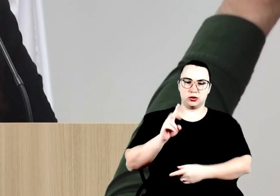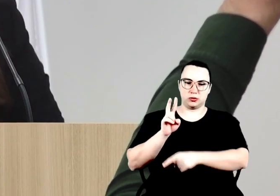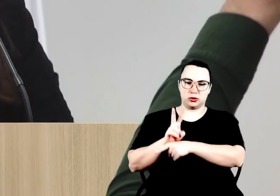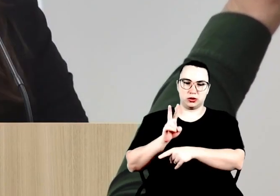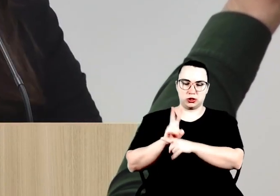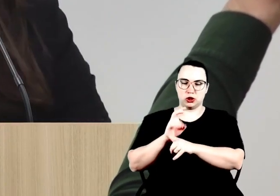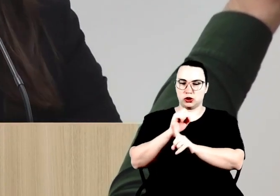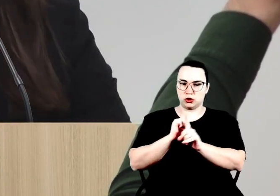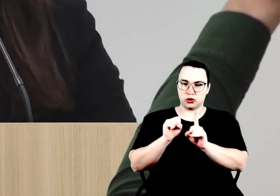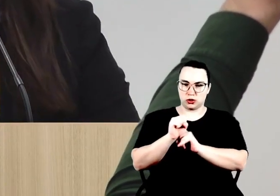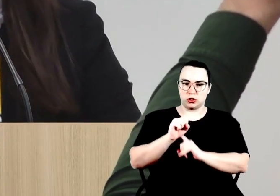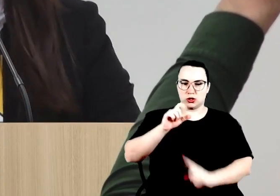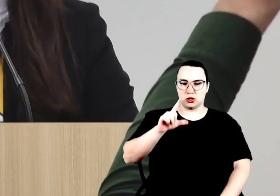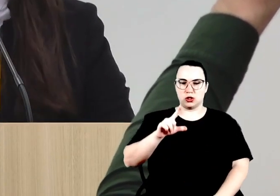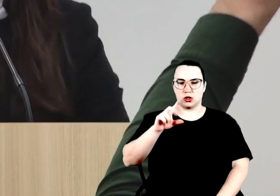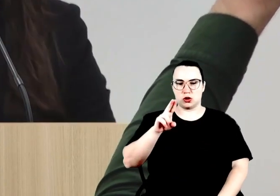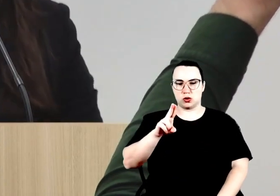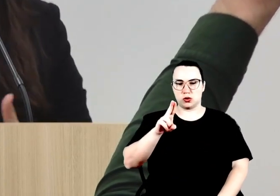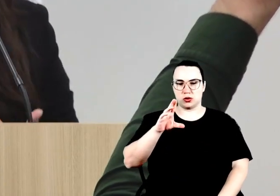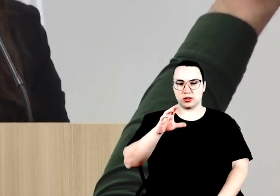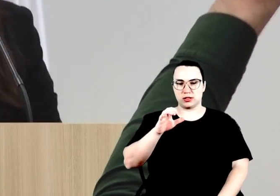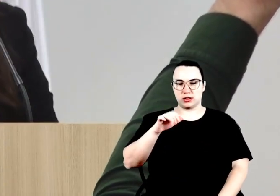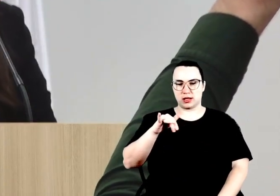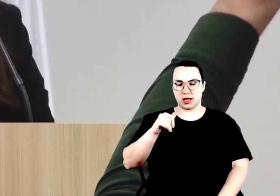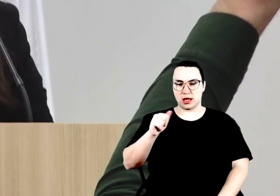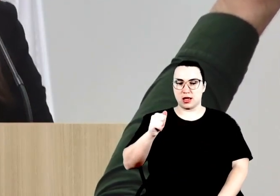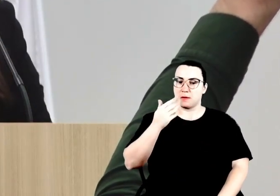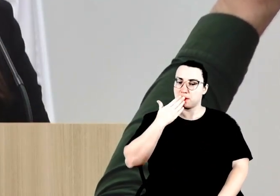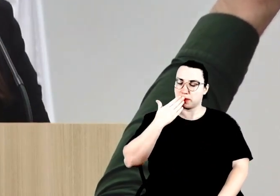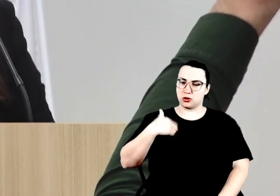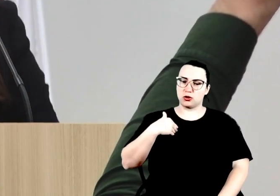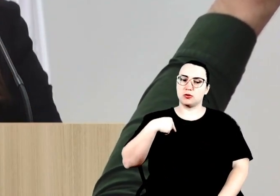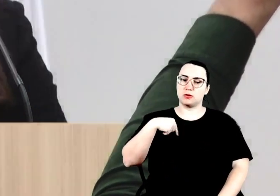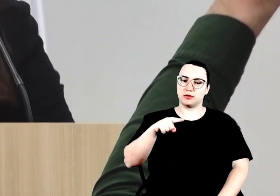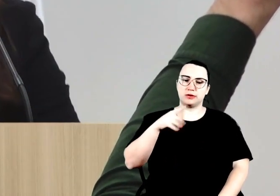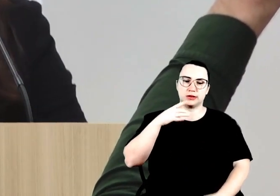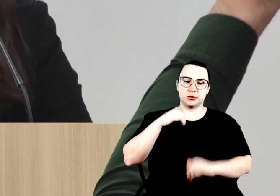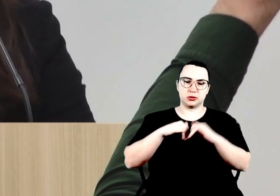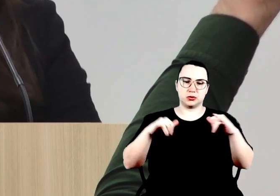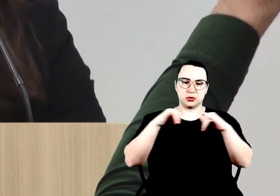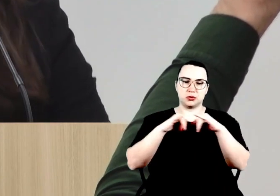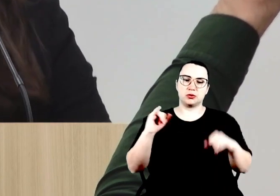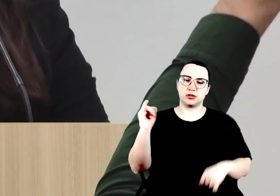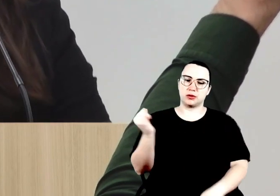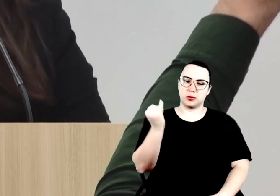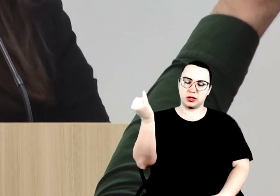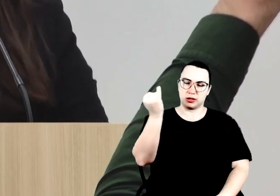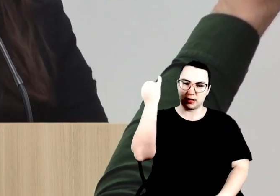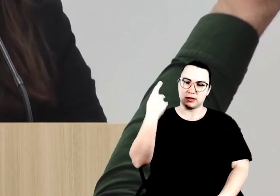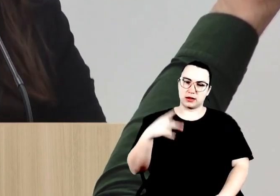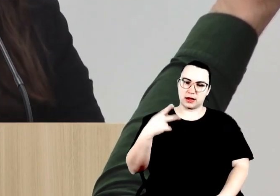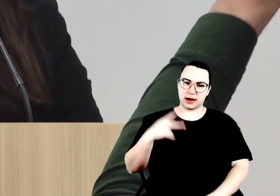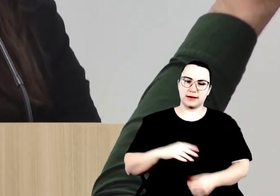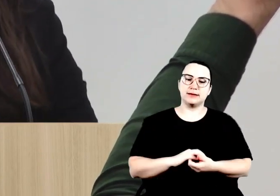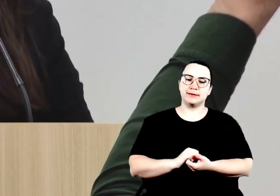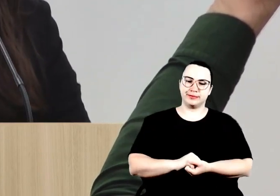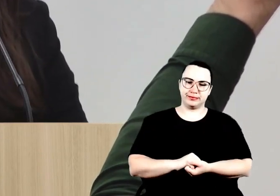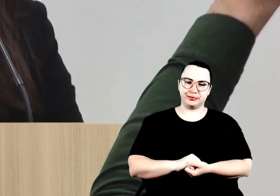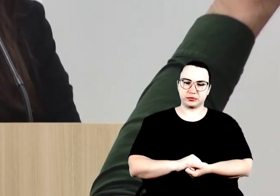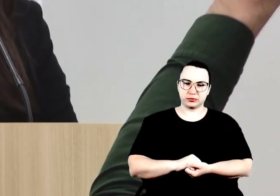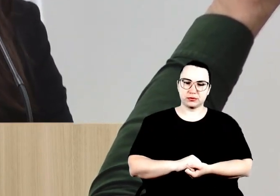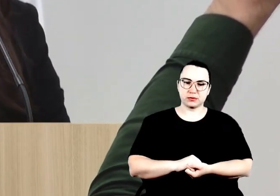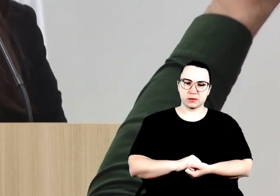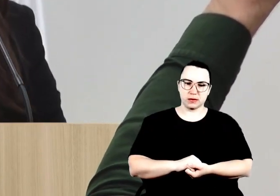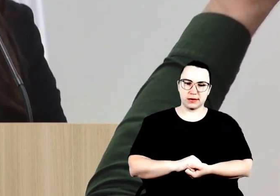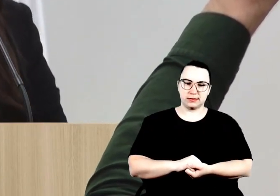sobre a campanha Faça Bonito, sobre a importância e a divulgação também dela. Mas é importante salientar